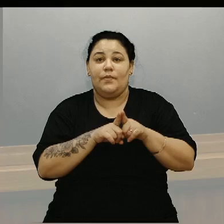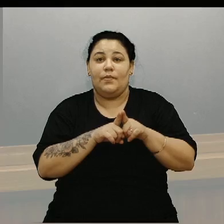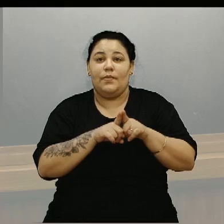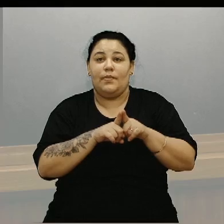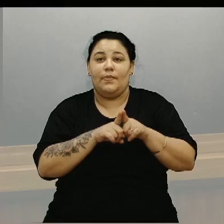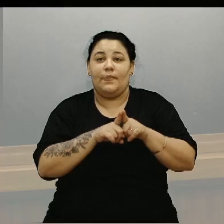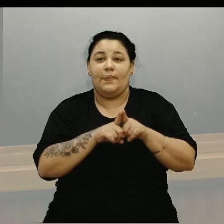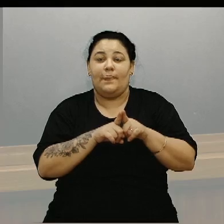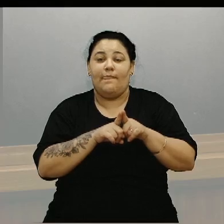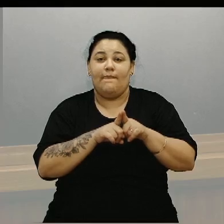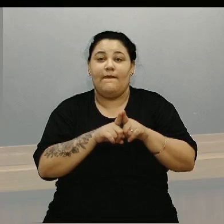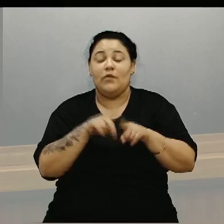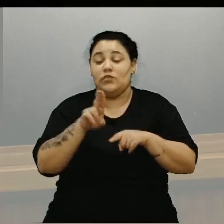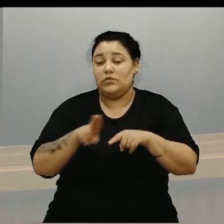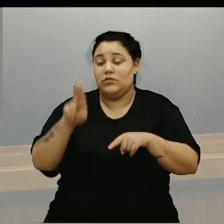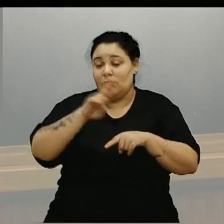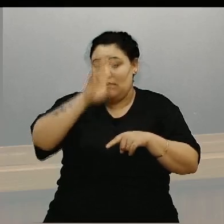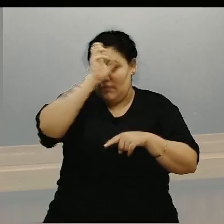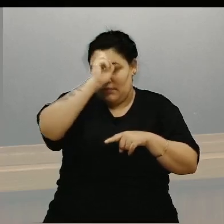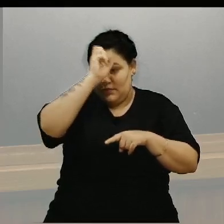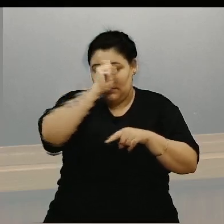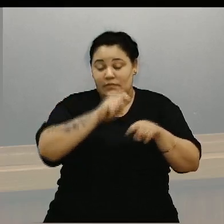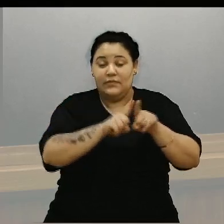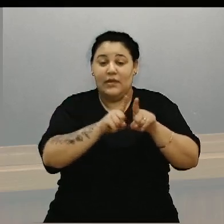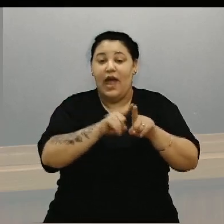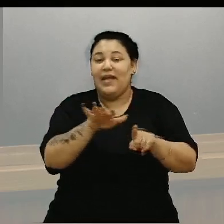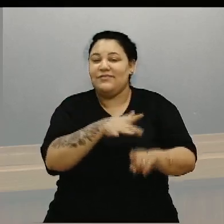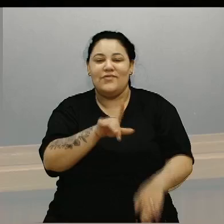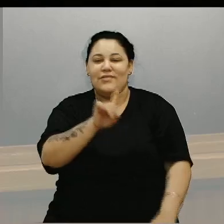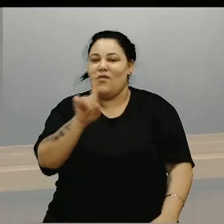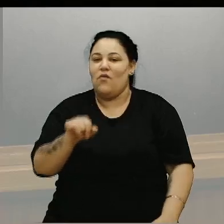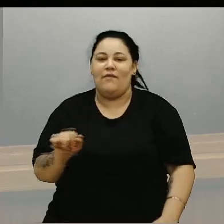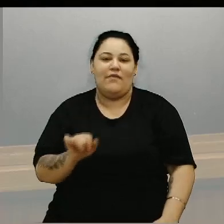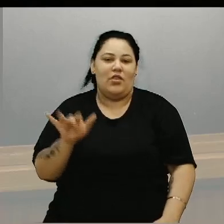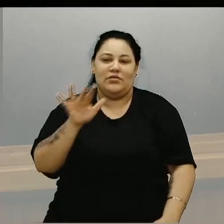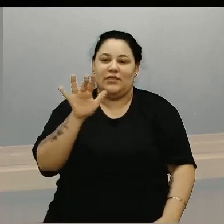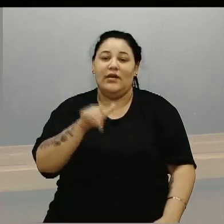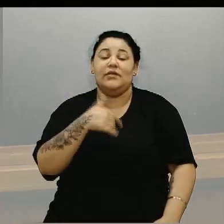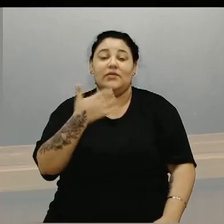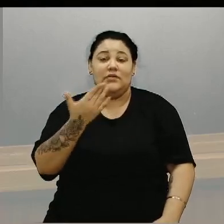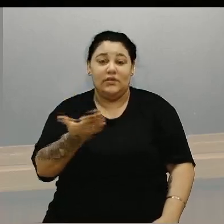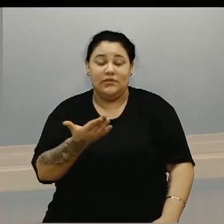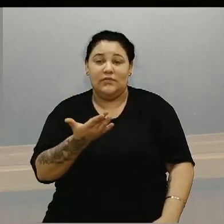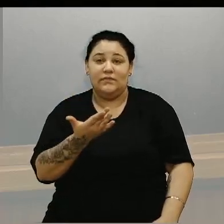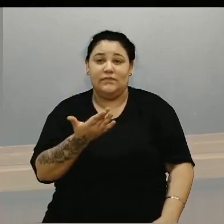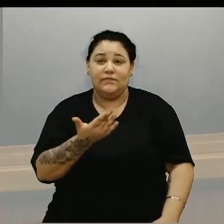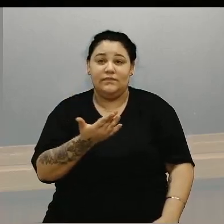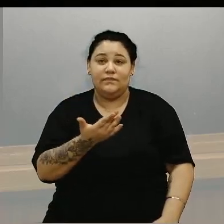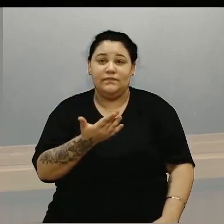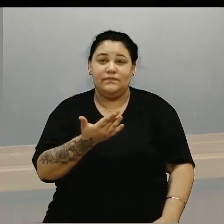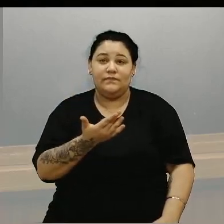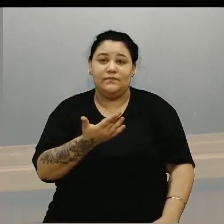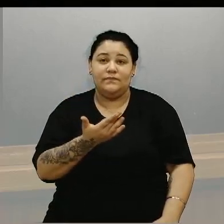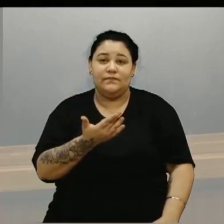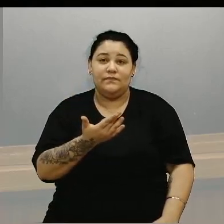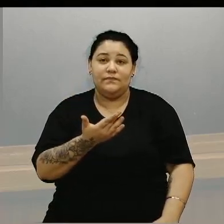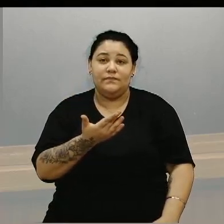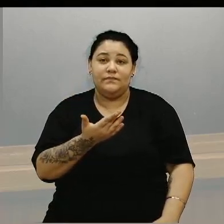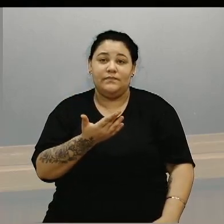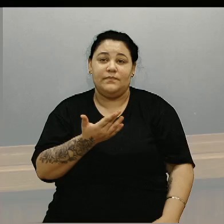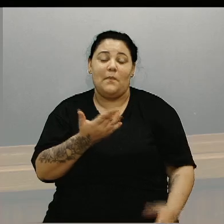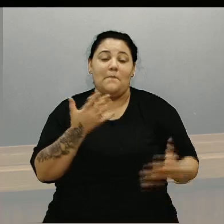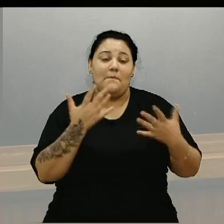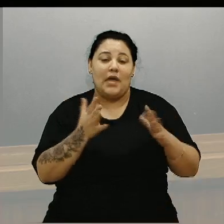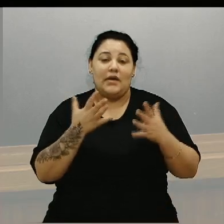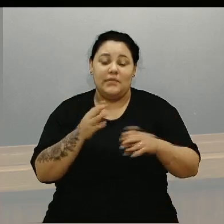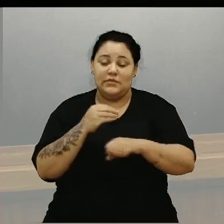temos, aprendemos e muitas vezes não é valorizada. Então, parabéns, vereador, pela propositura, né,